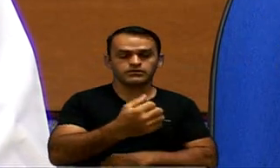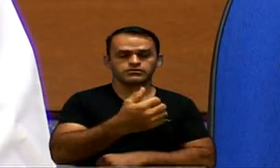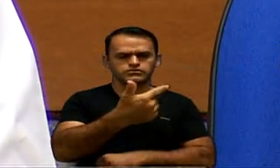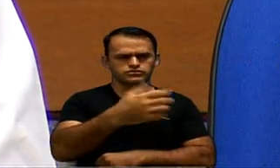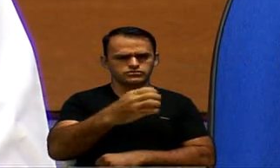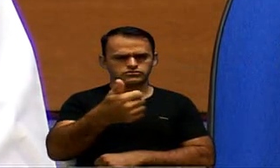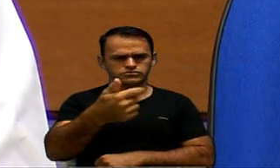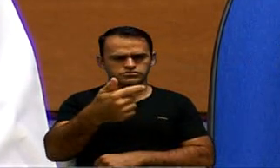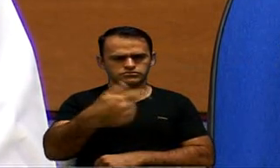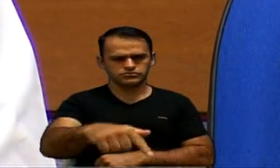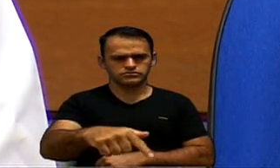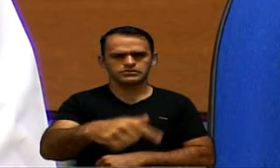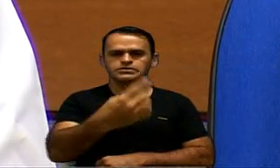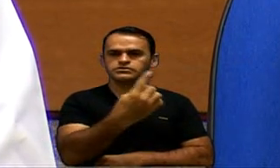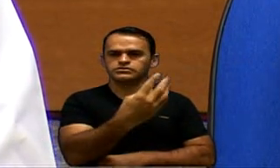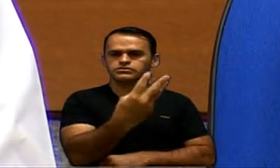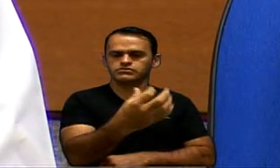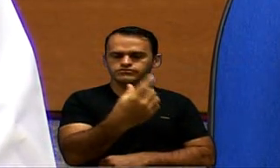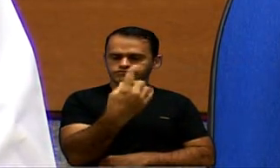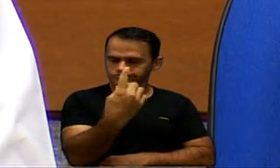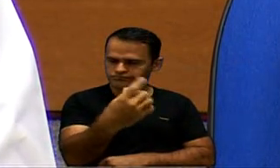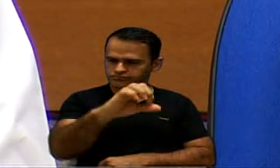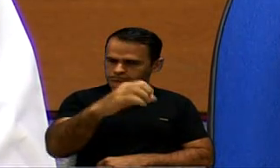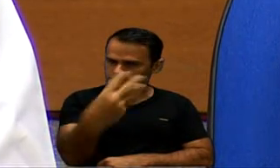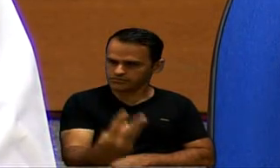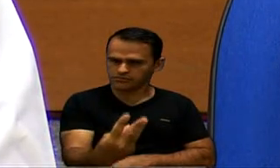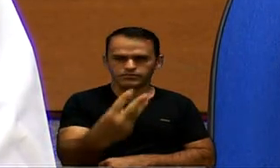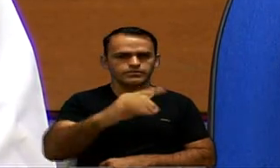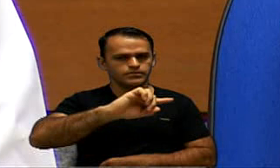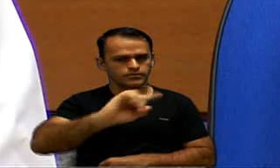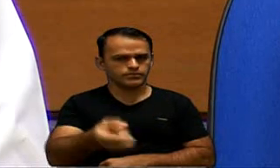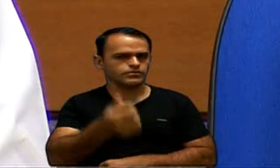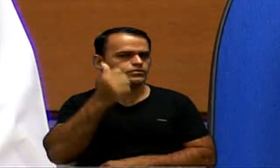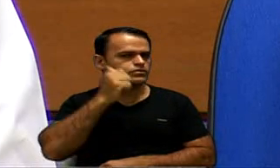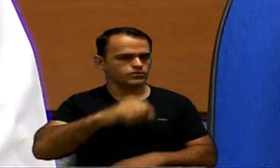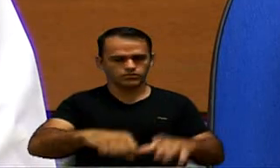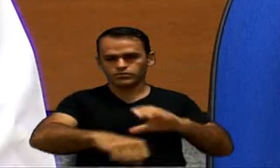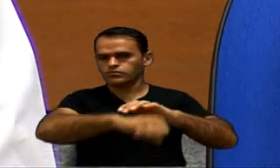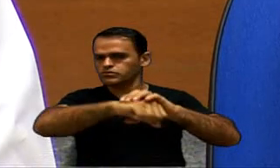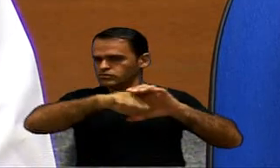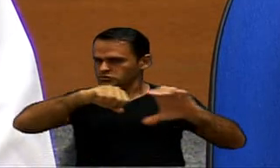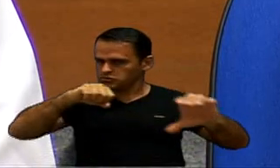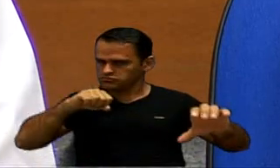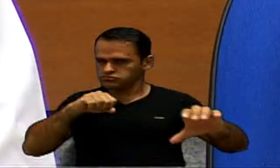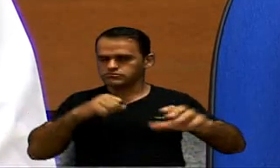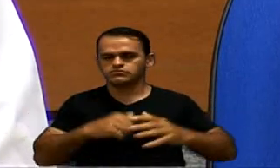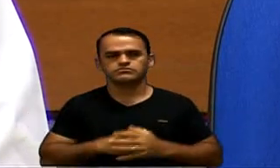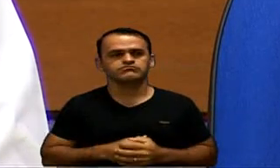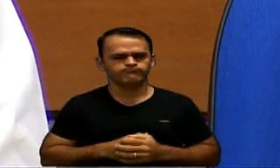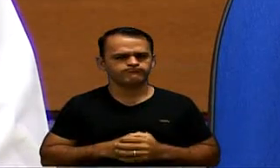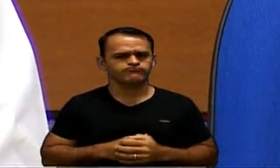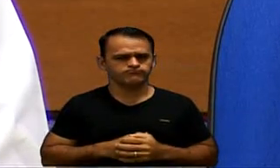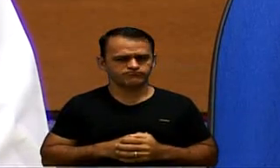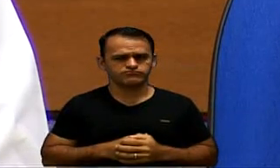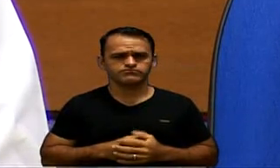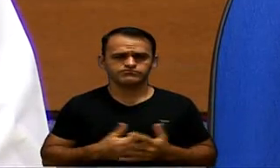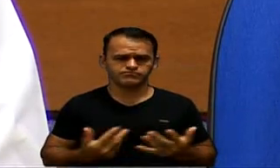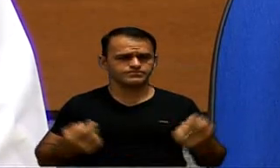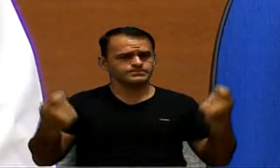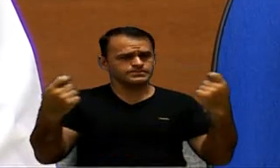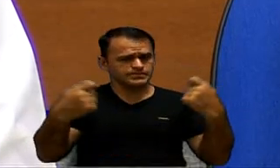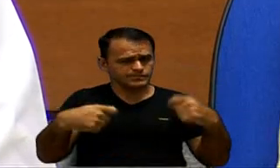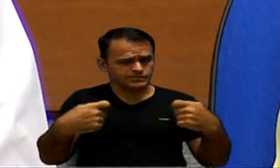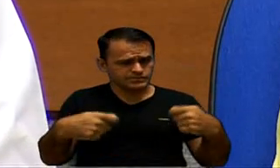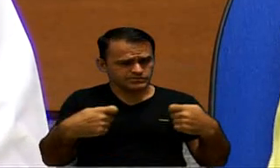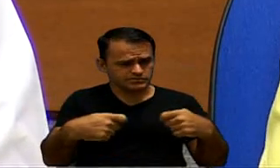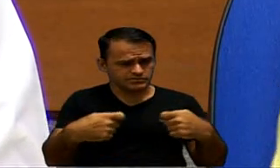2017, 193 mil mulheres que foram agredidas fisicamente. É mais do que necessário,